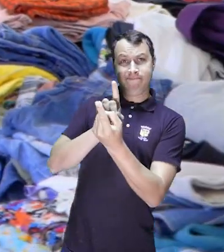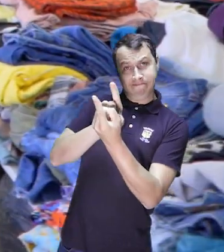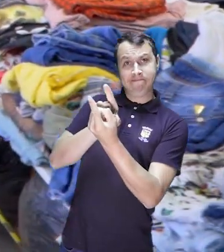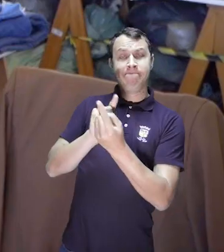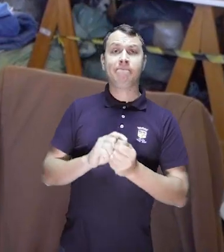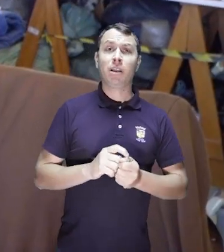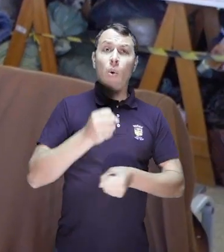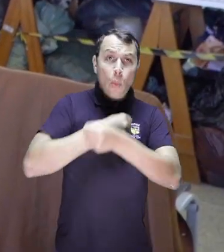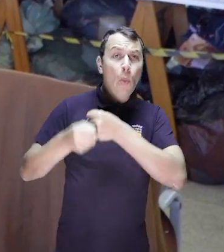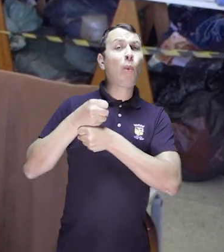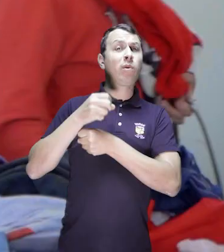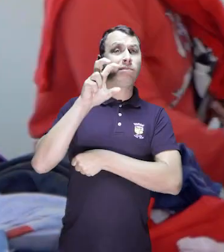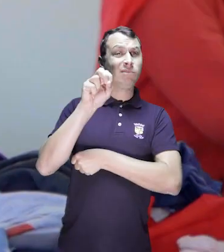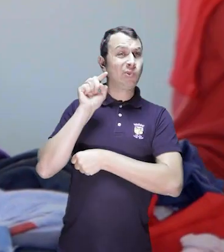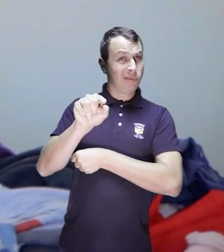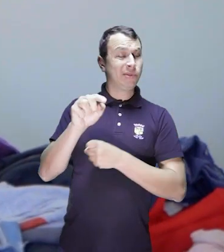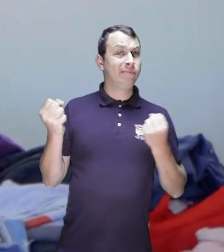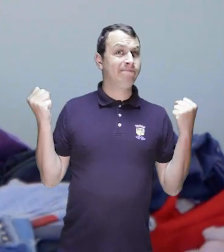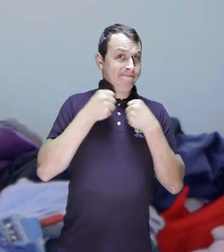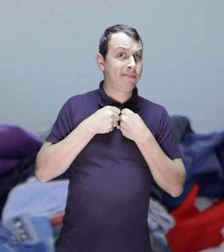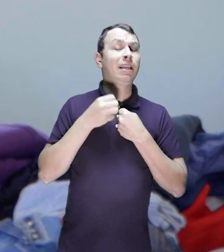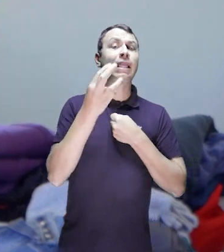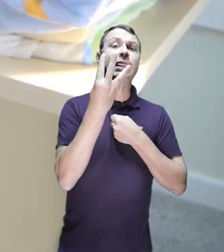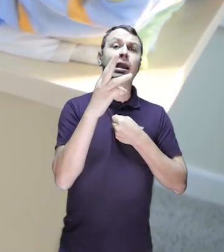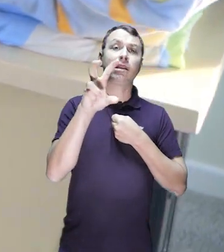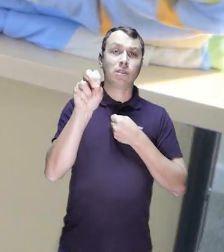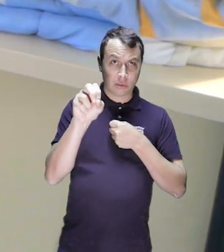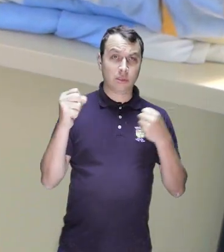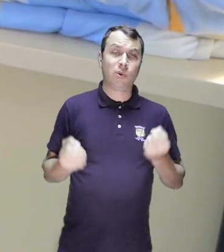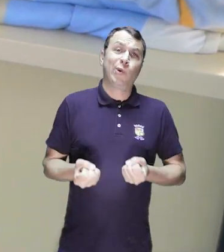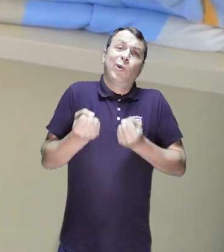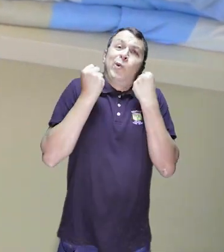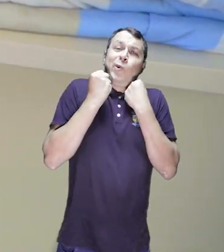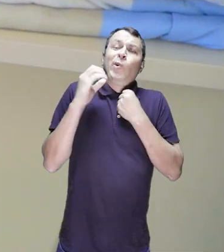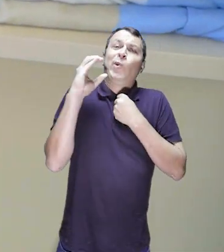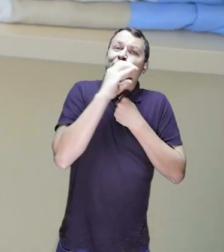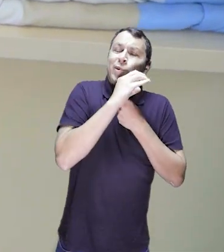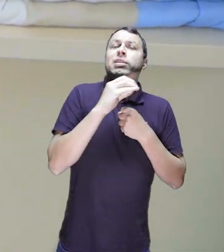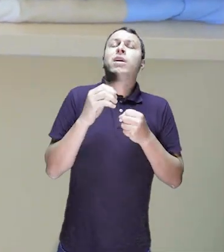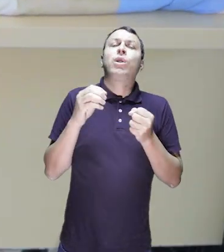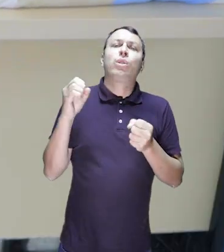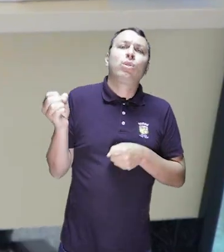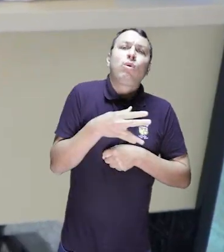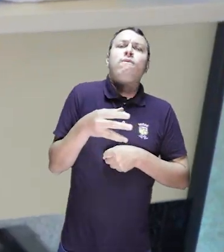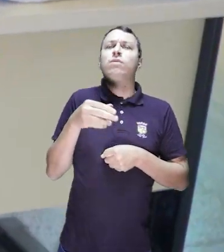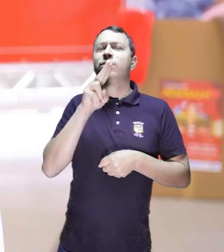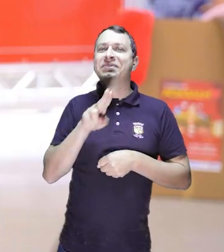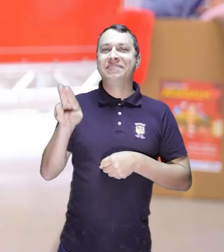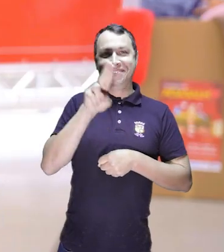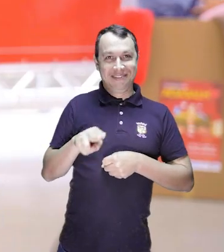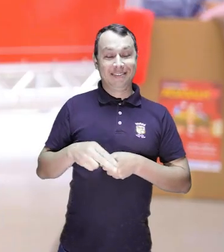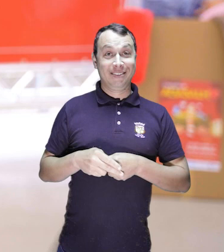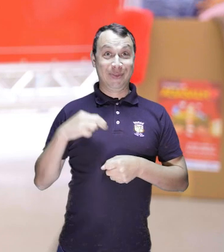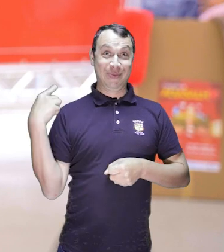ano passado, foram mais de 50 mil peças de roupa e quase 350 cobertores entre novos e usados.